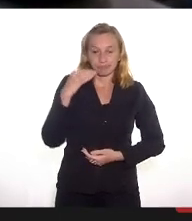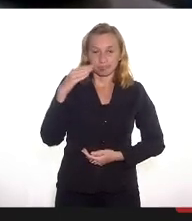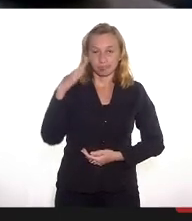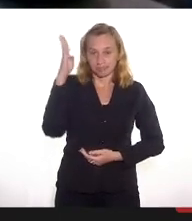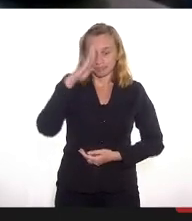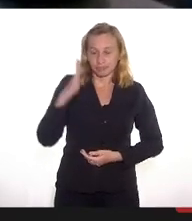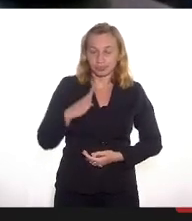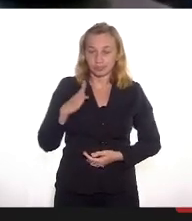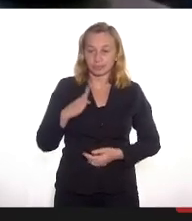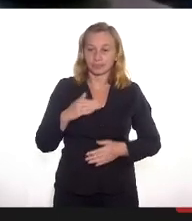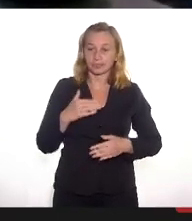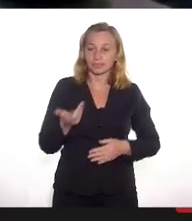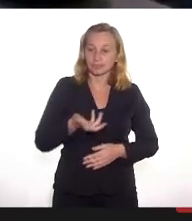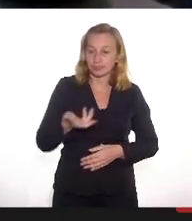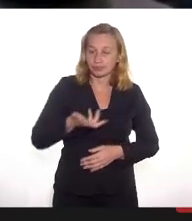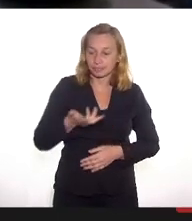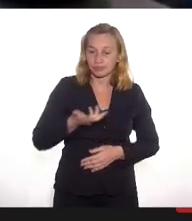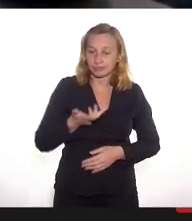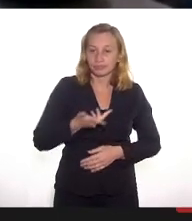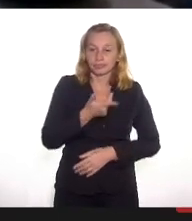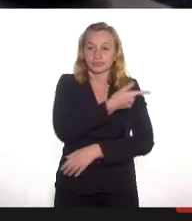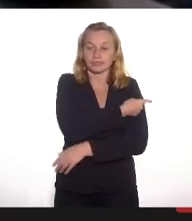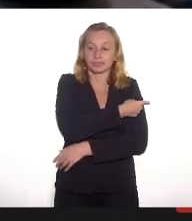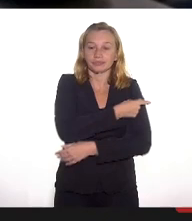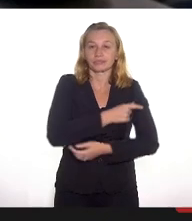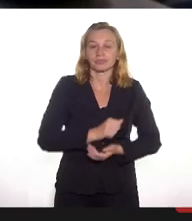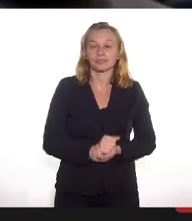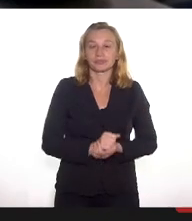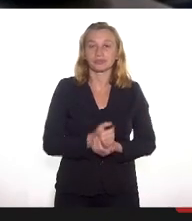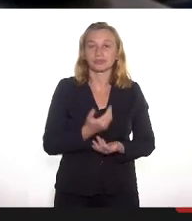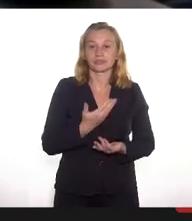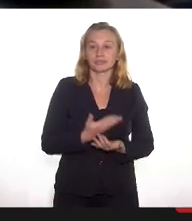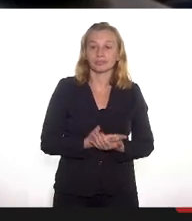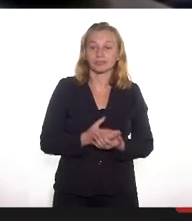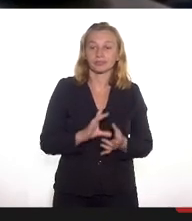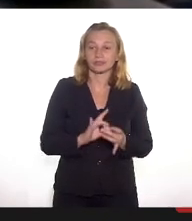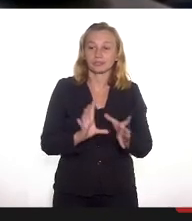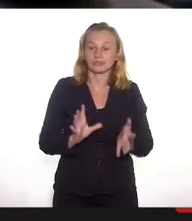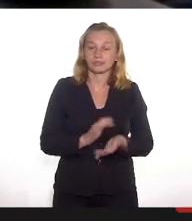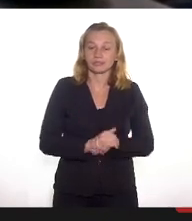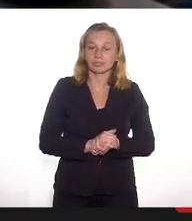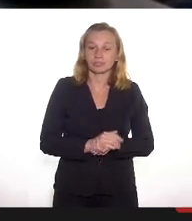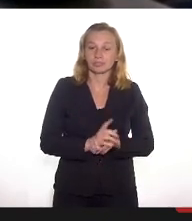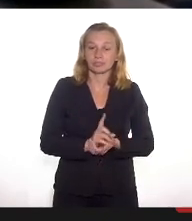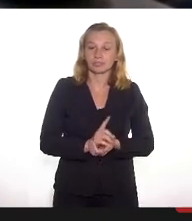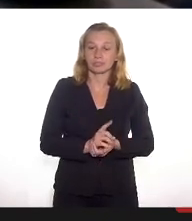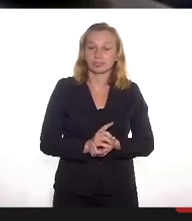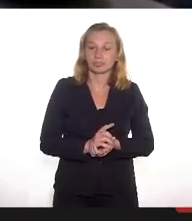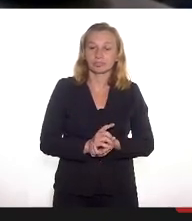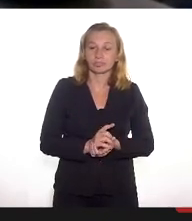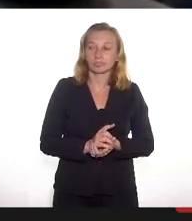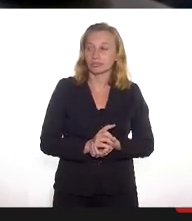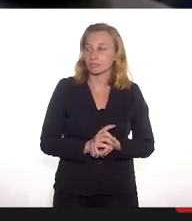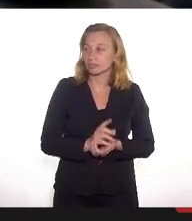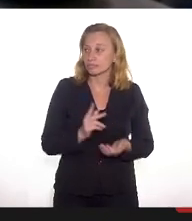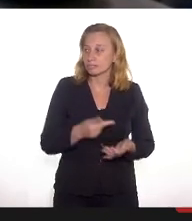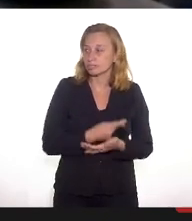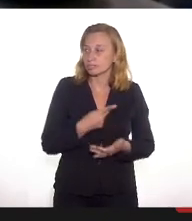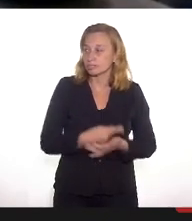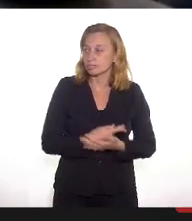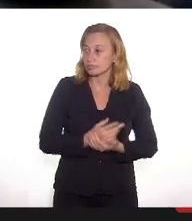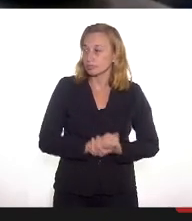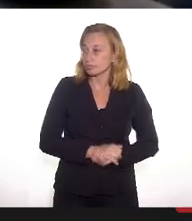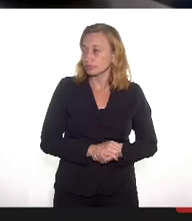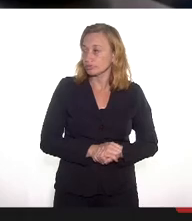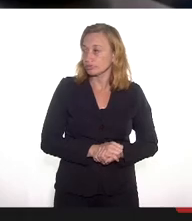processo de vacina e aplicar vacina acaba é deixando por exemplo uma lacuna com relação a